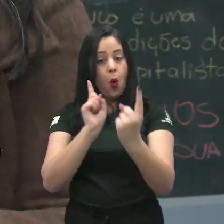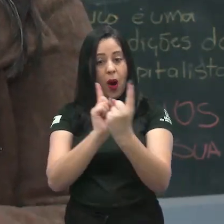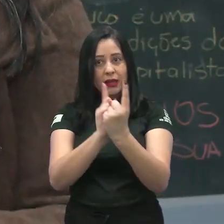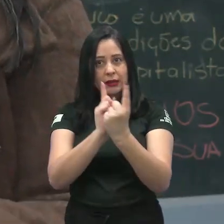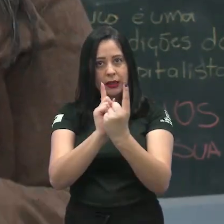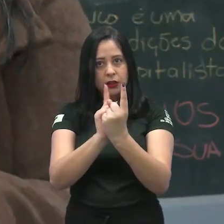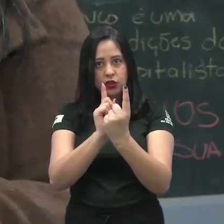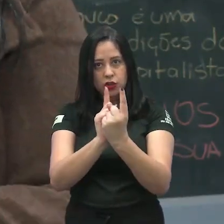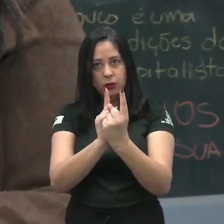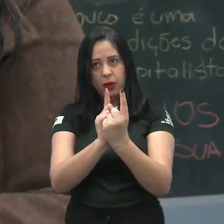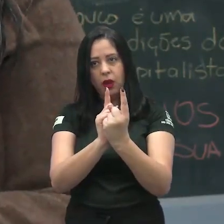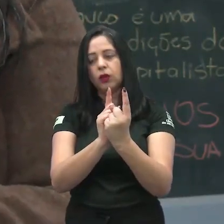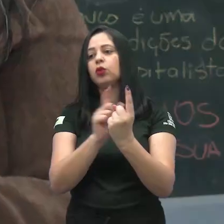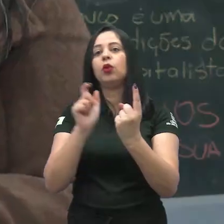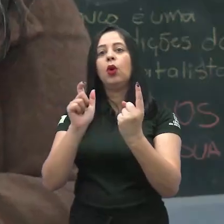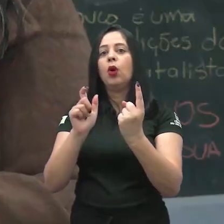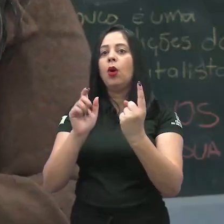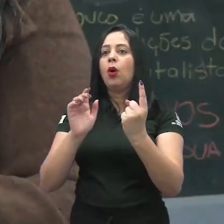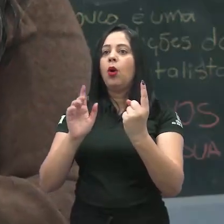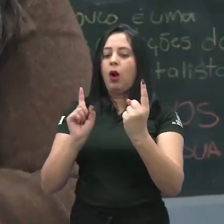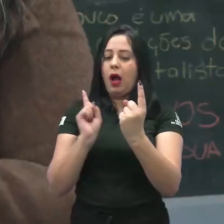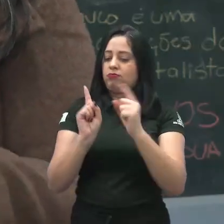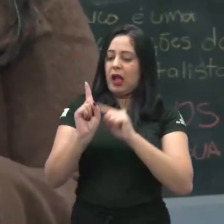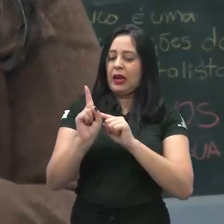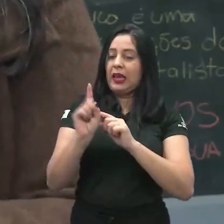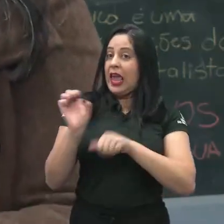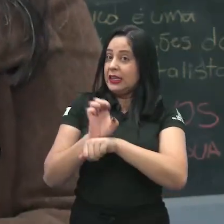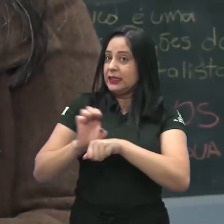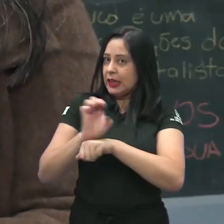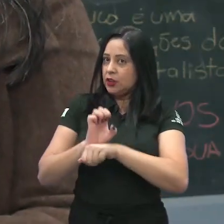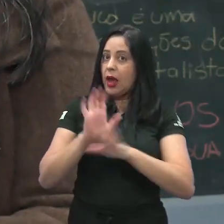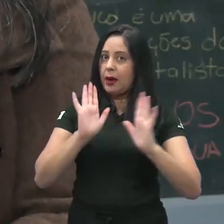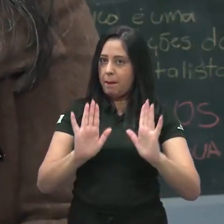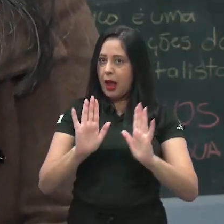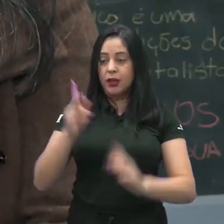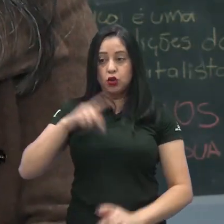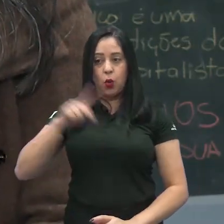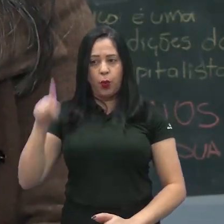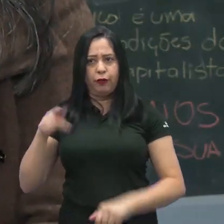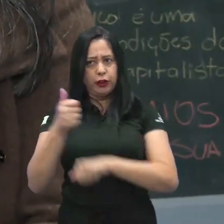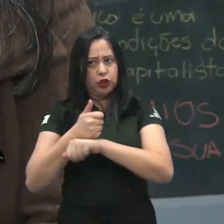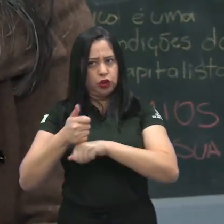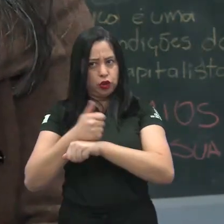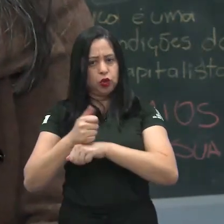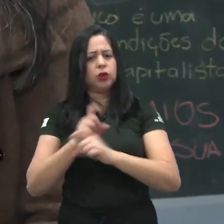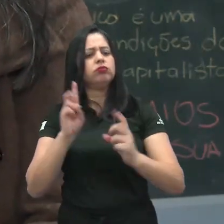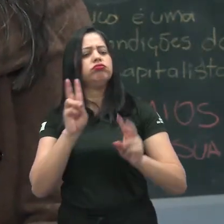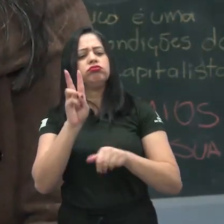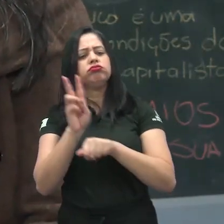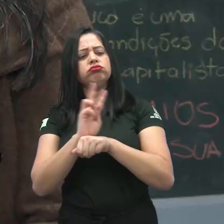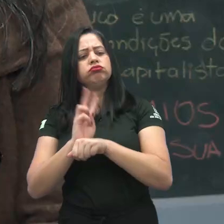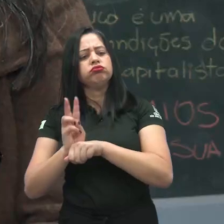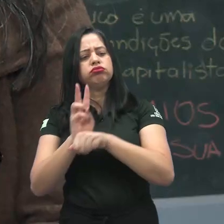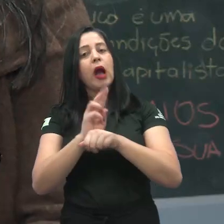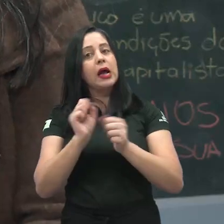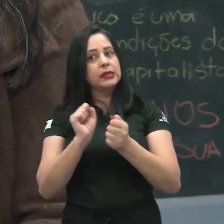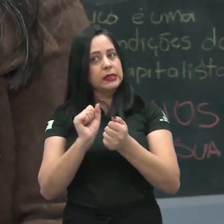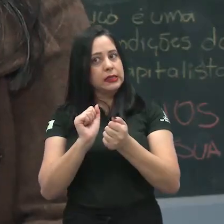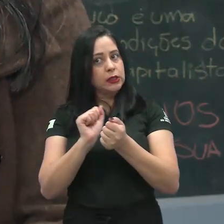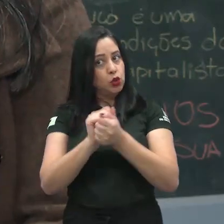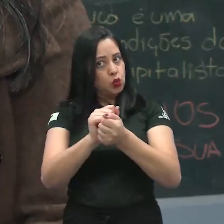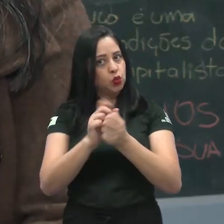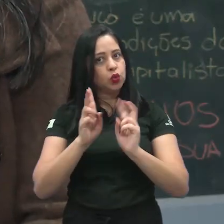são feitos por estagiários, mas que são supervisionados por profissionais psicólogos, então é